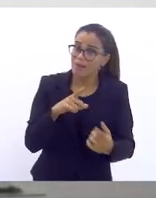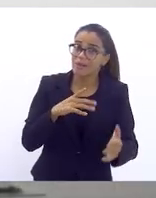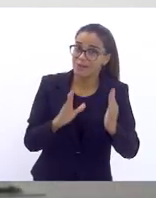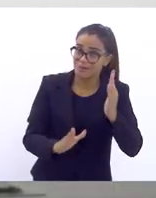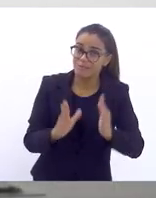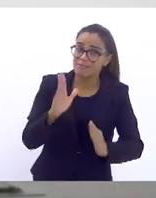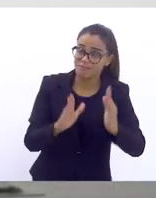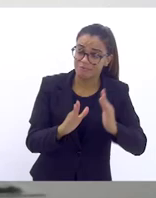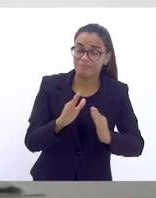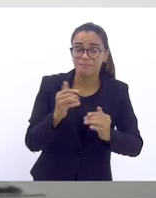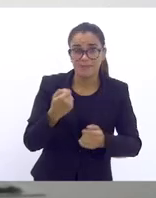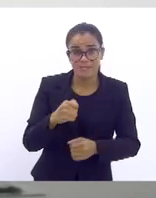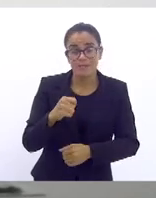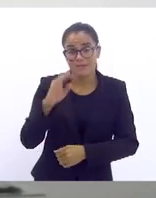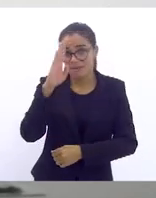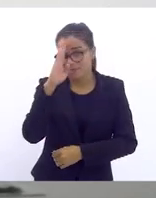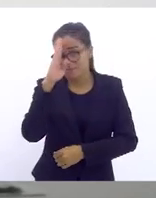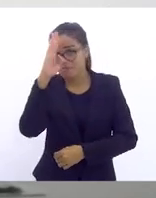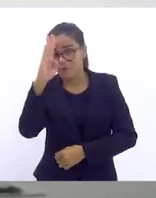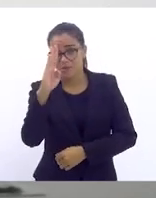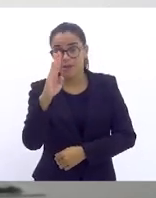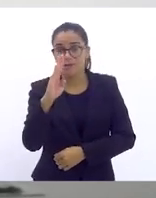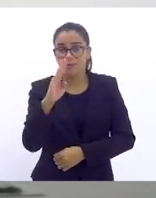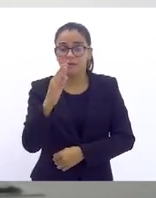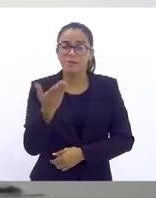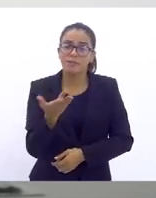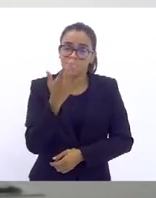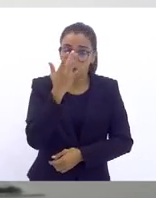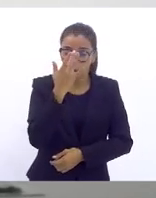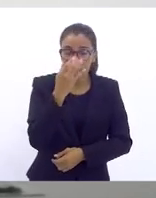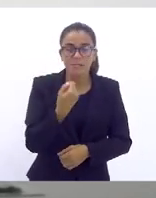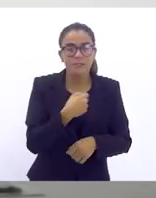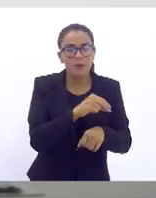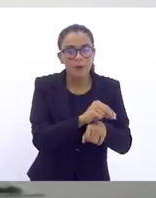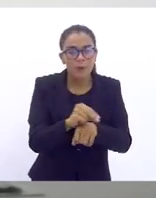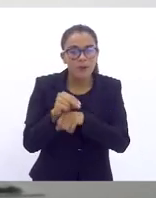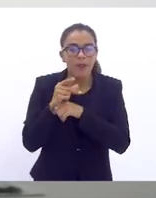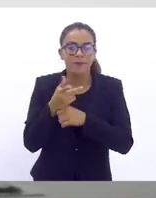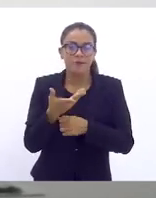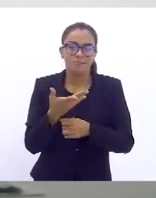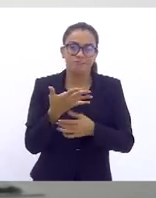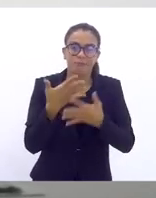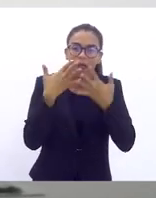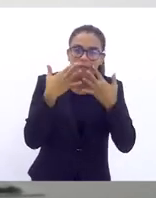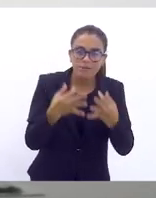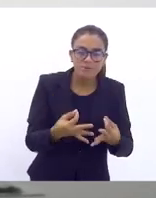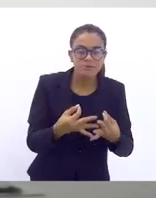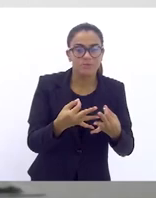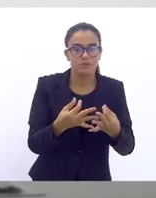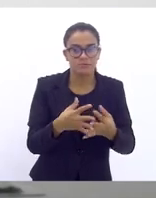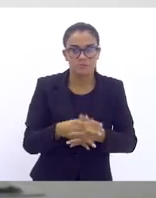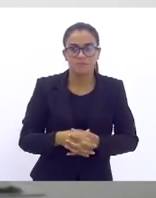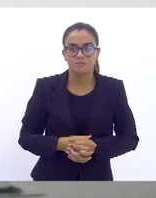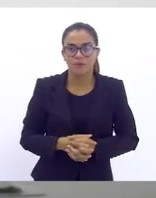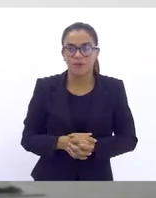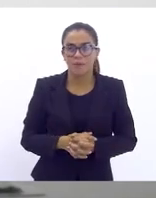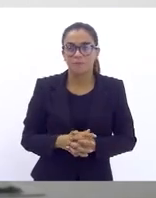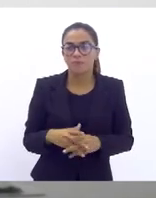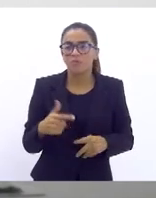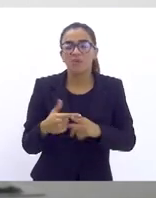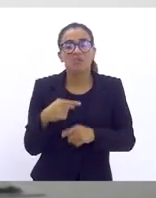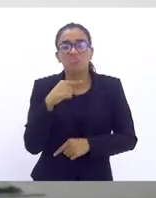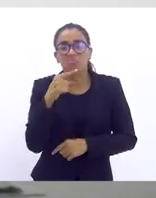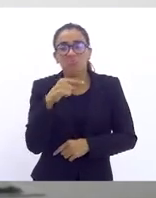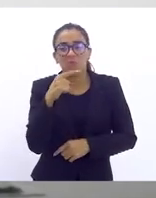a gente vai ter que priorizar como é que eu faço isso eu tenho que ter cuidado com organização e com urgência porque não adianta